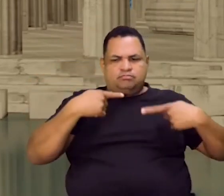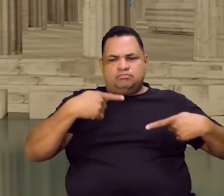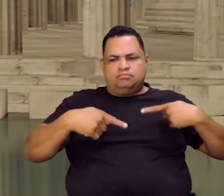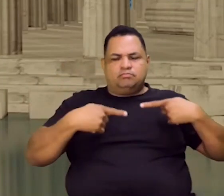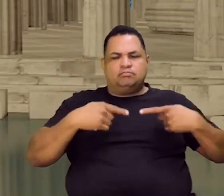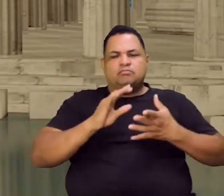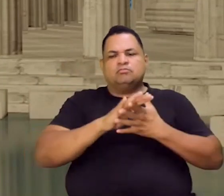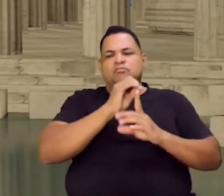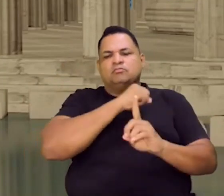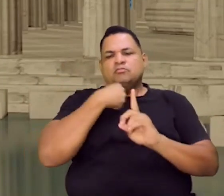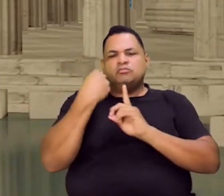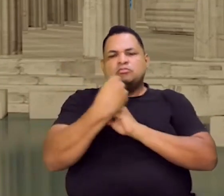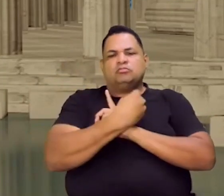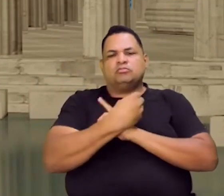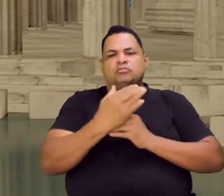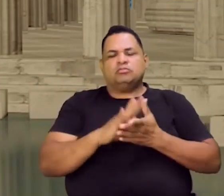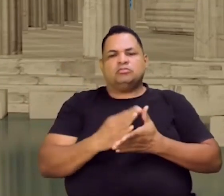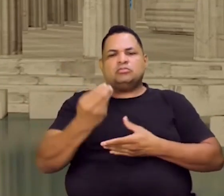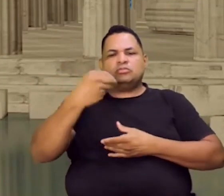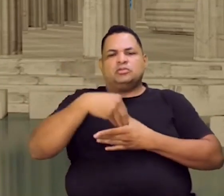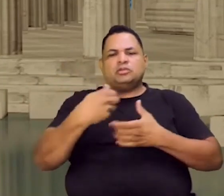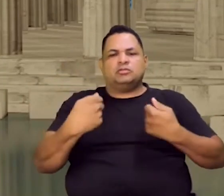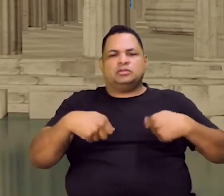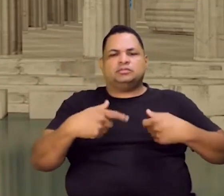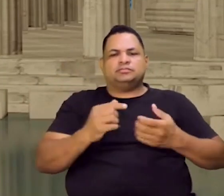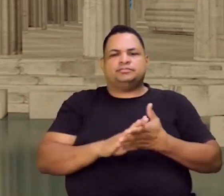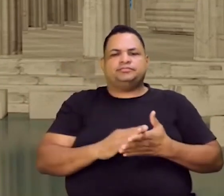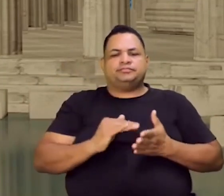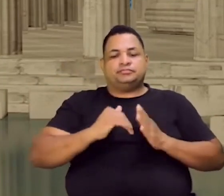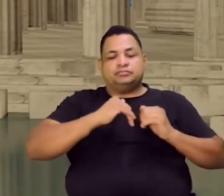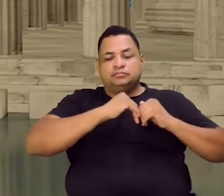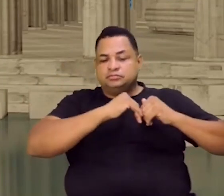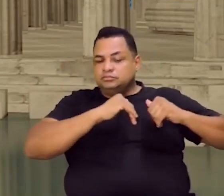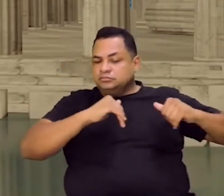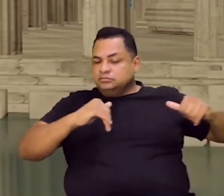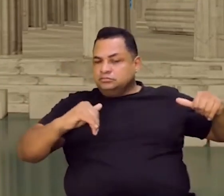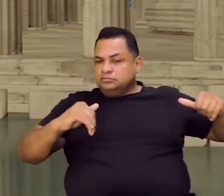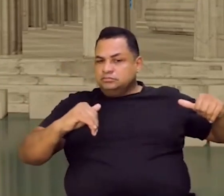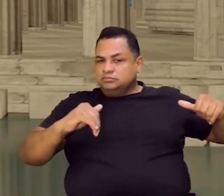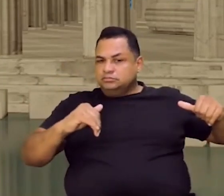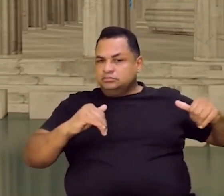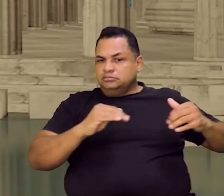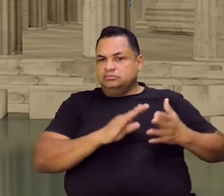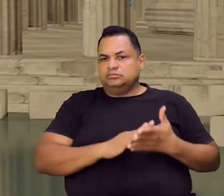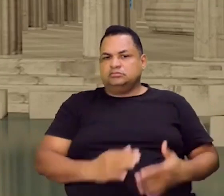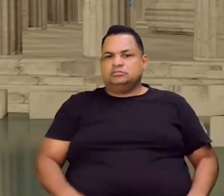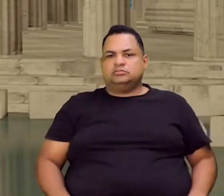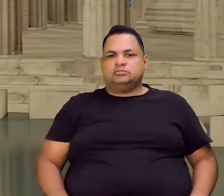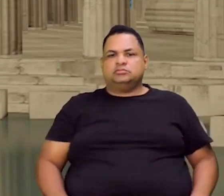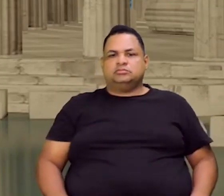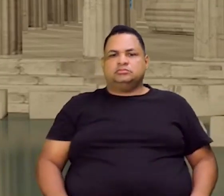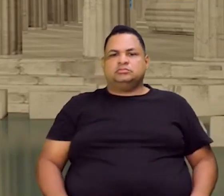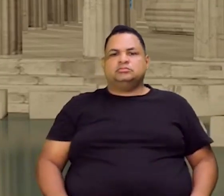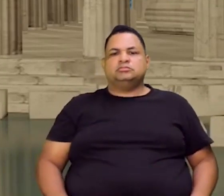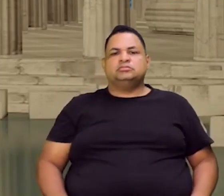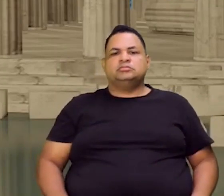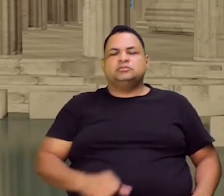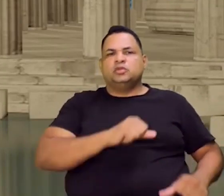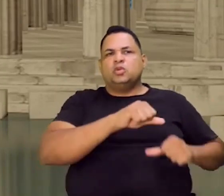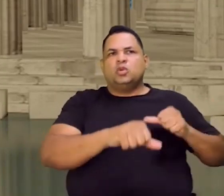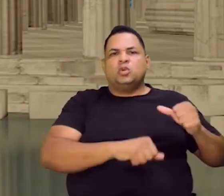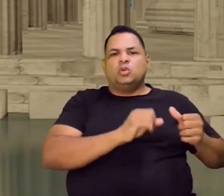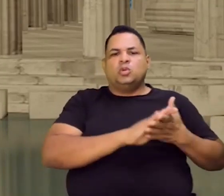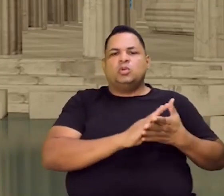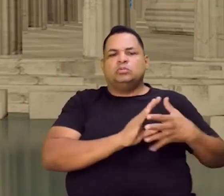politicamente, socialmente. Então, nessa perspectiva, tirou, né, a Terra do centro e colocou o Sol.